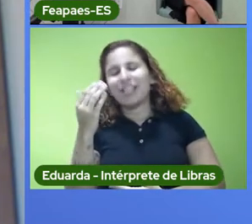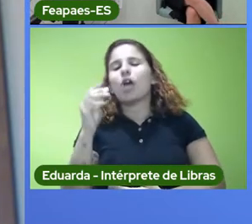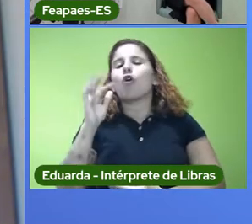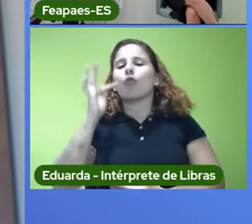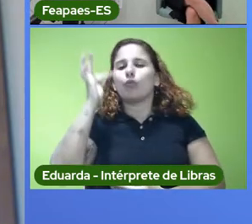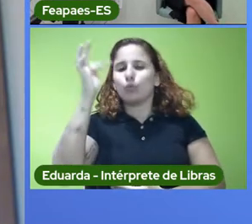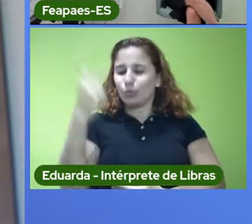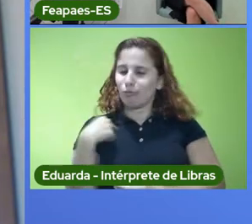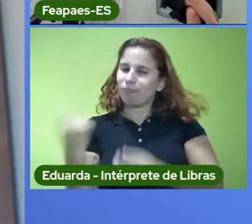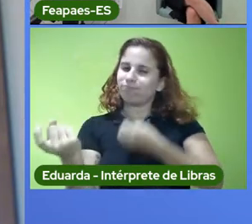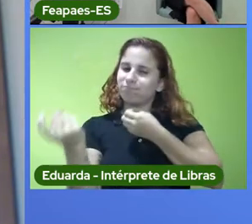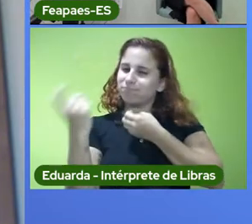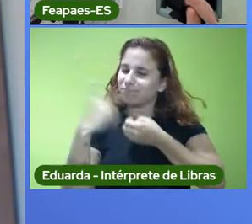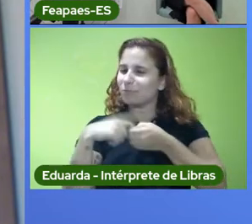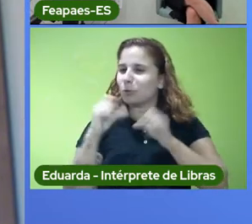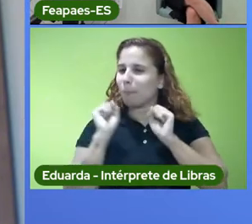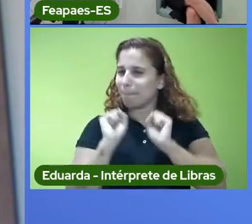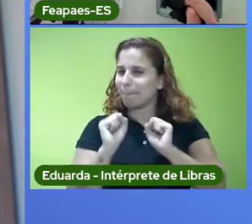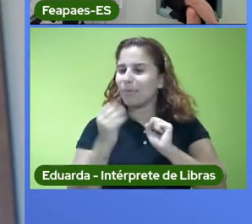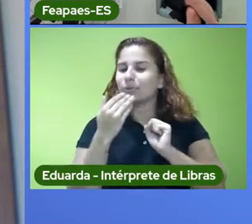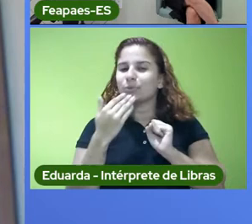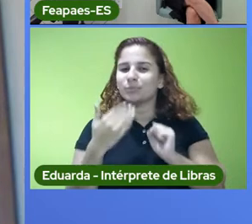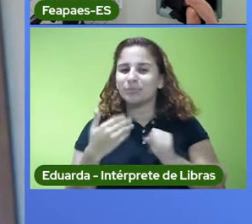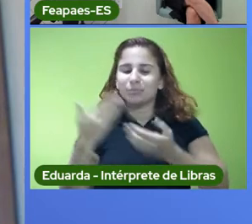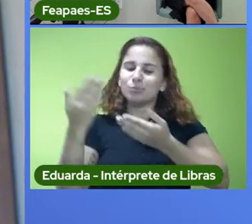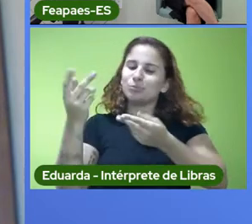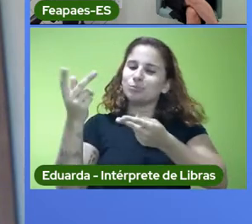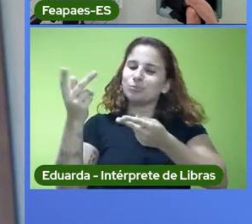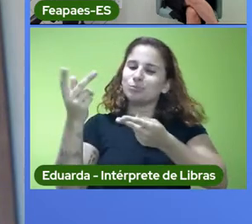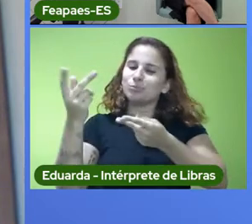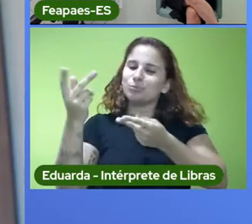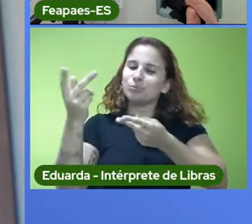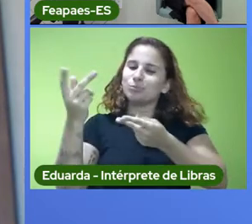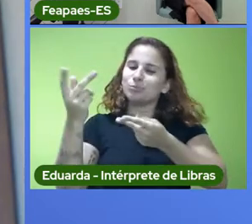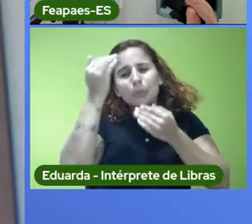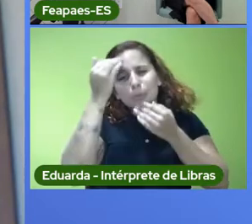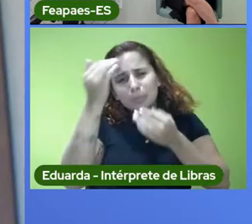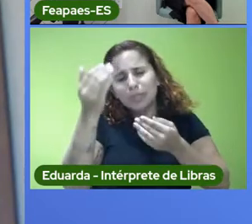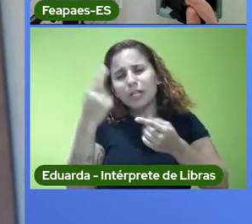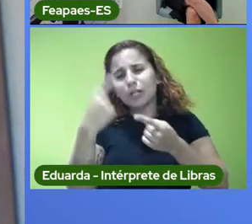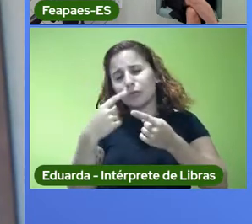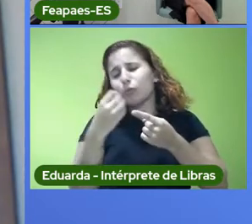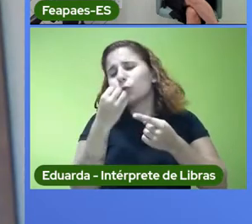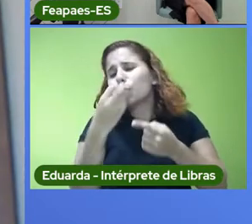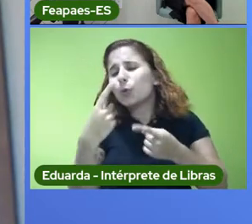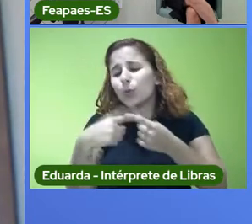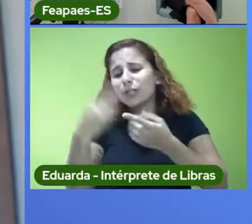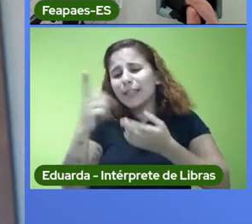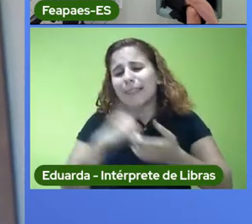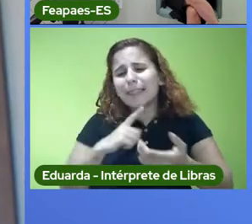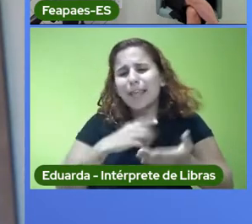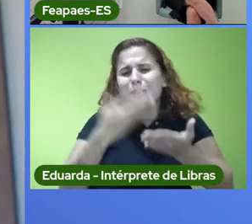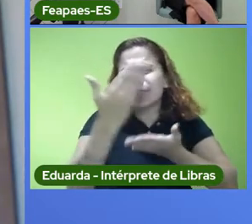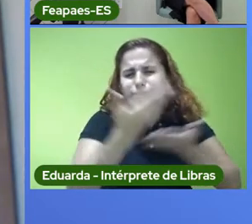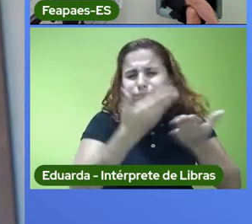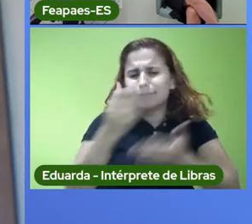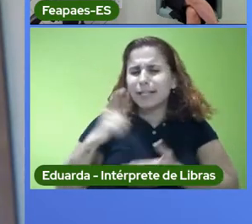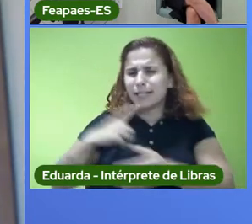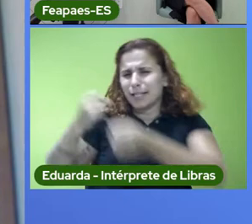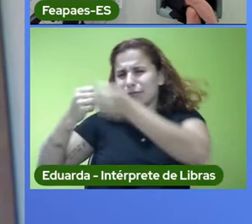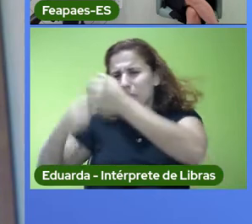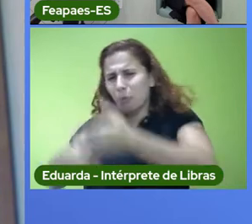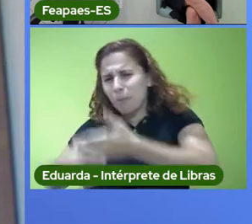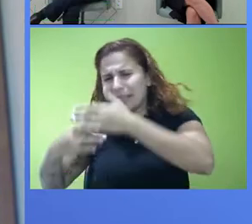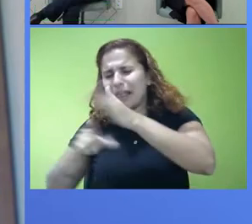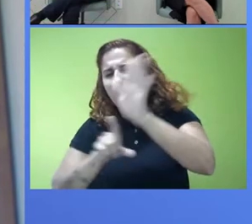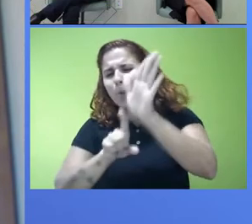eu acredito que foi muito rico por causa dessa nossa troca aqui, né? As pessoas, os comentários, as perguntas, e é algo